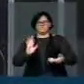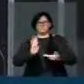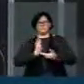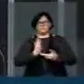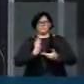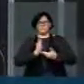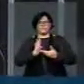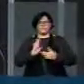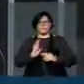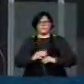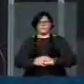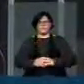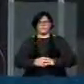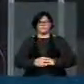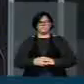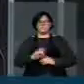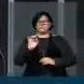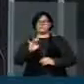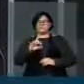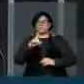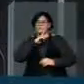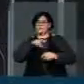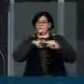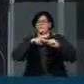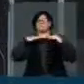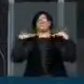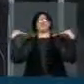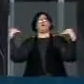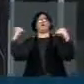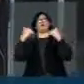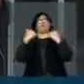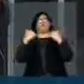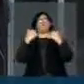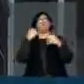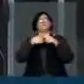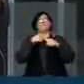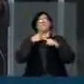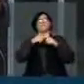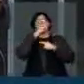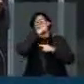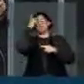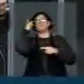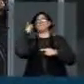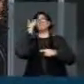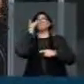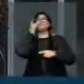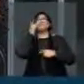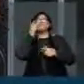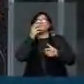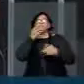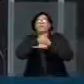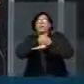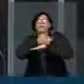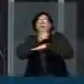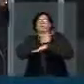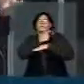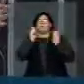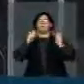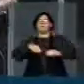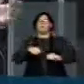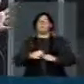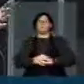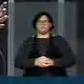explica sem essas galerias. O que dá seiva e vida ao plenário, ainda que não